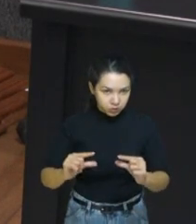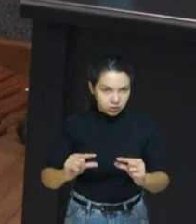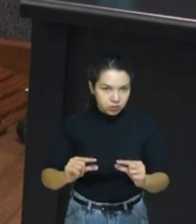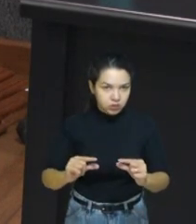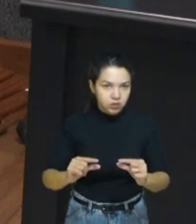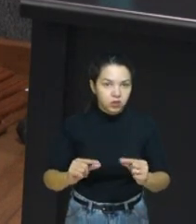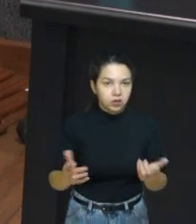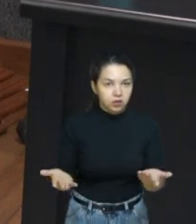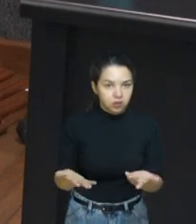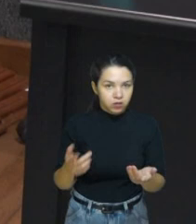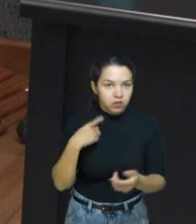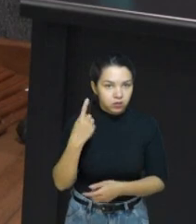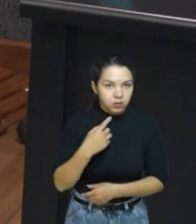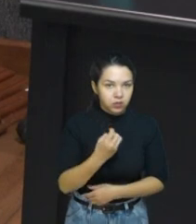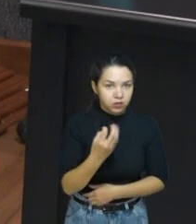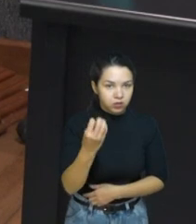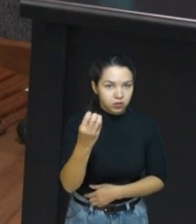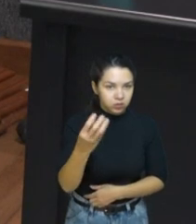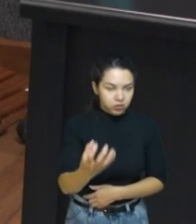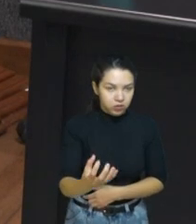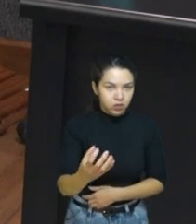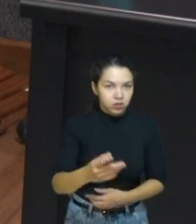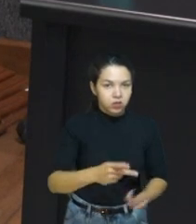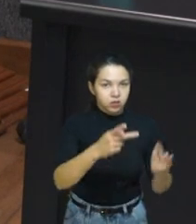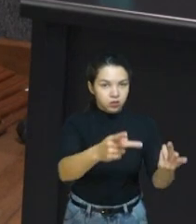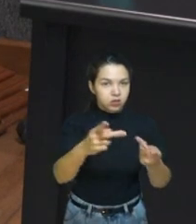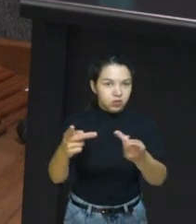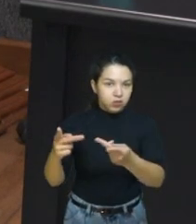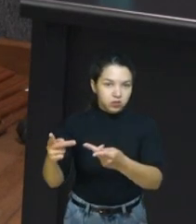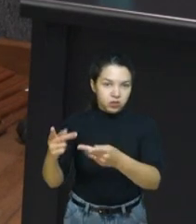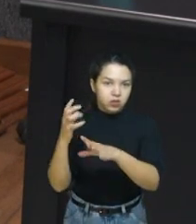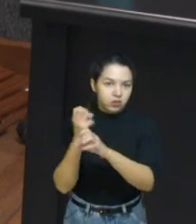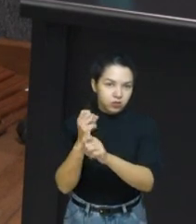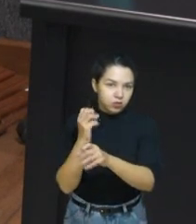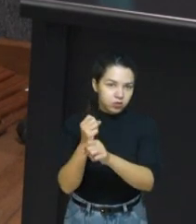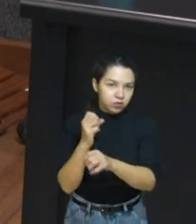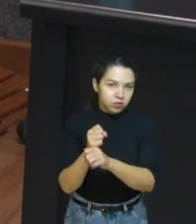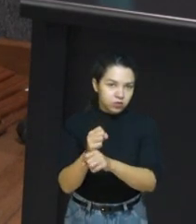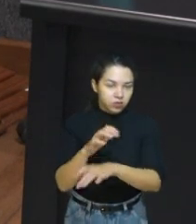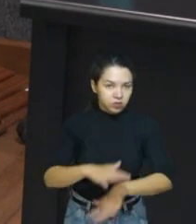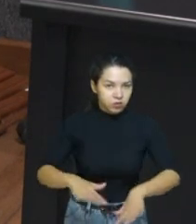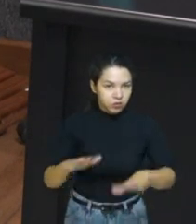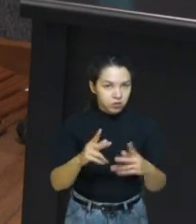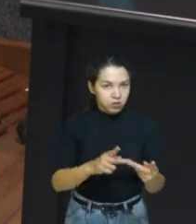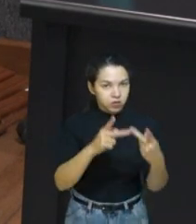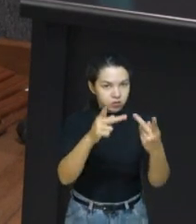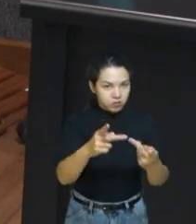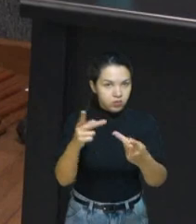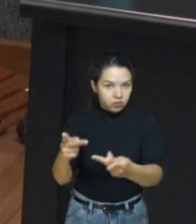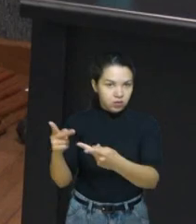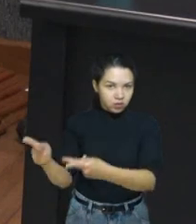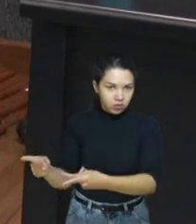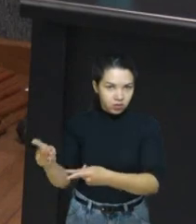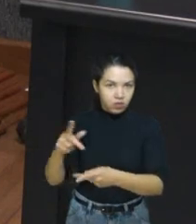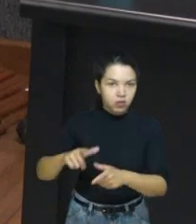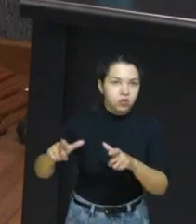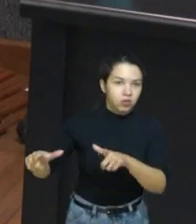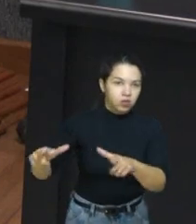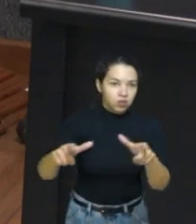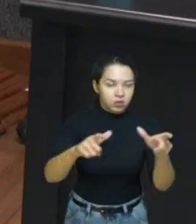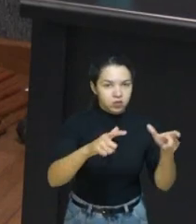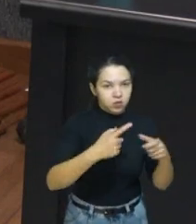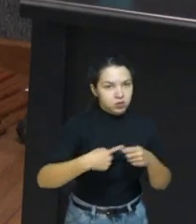A gente está fazendo esse piloto agora com a Alesse itinerante, então a gente calculou todas as viagens feitas para as sessões que estão acontecendo em